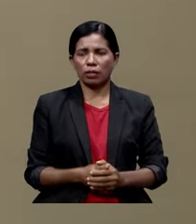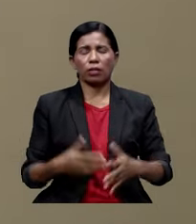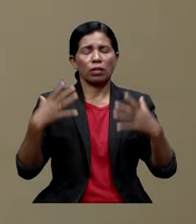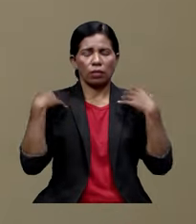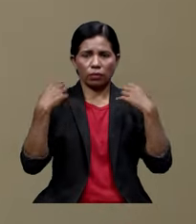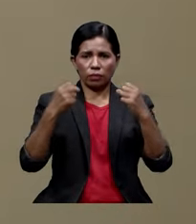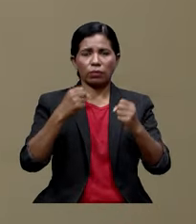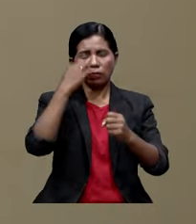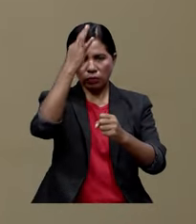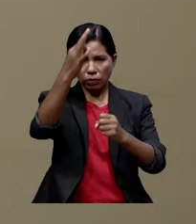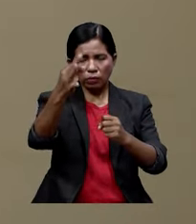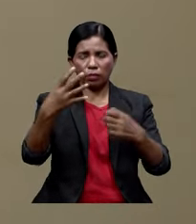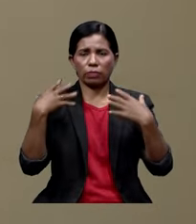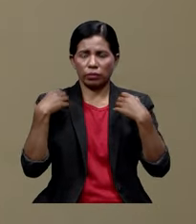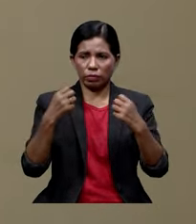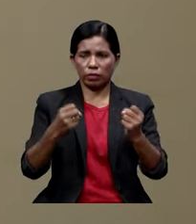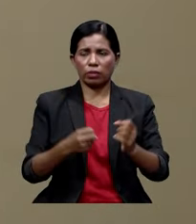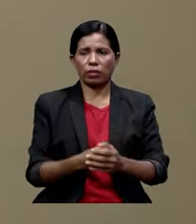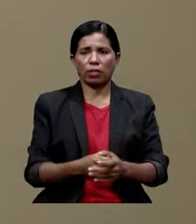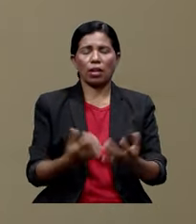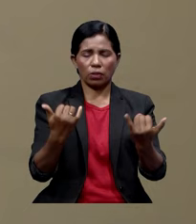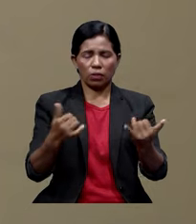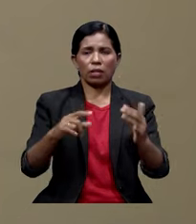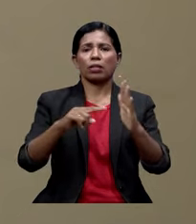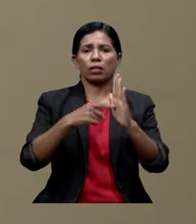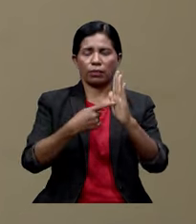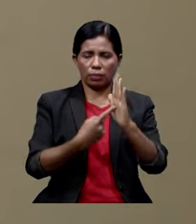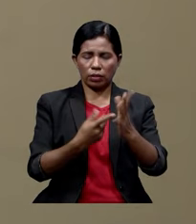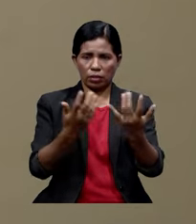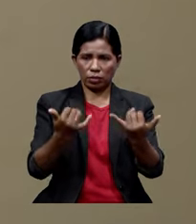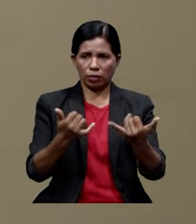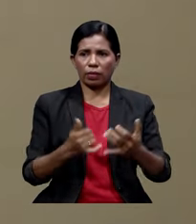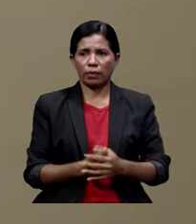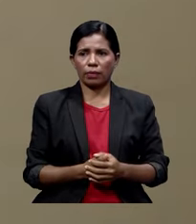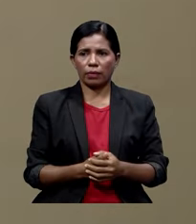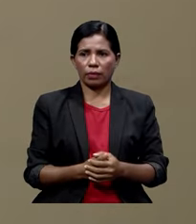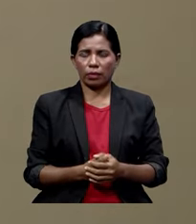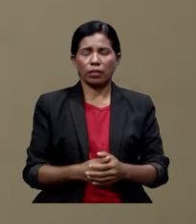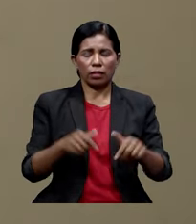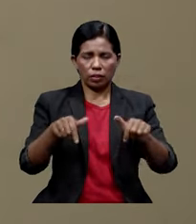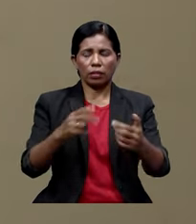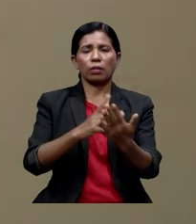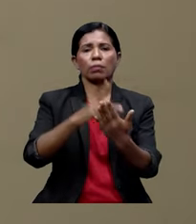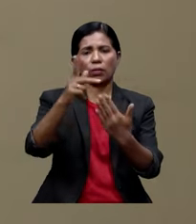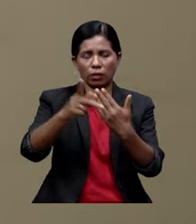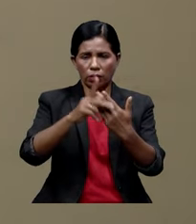futuro, hoje temos que iniciar estes programas todos